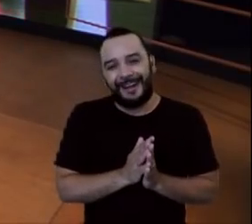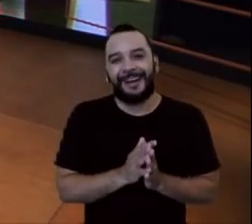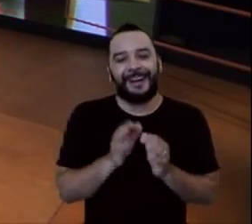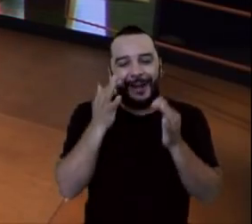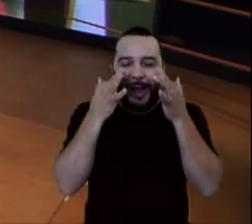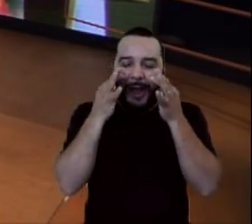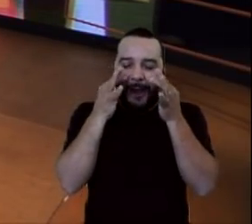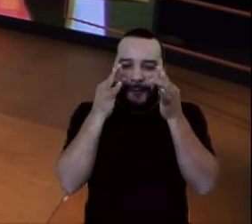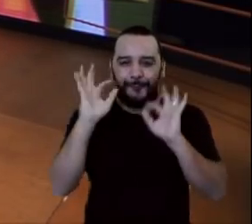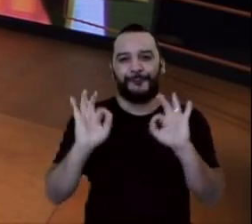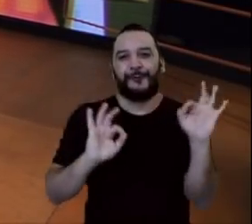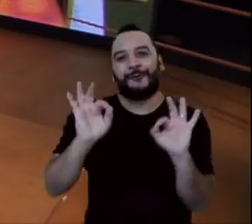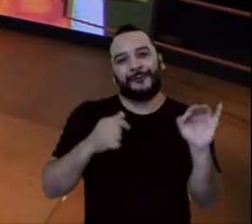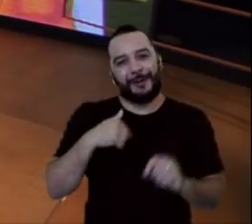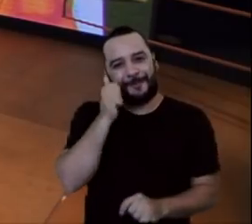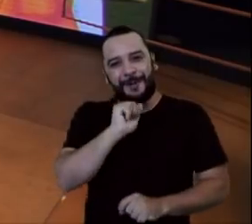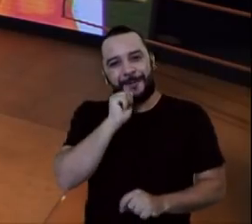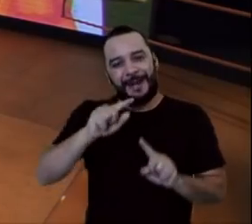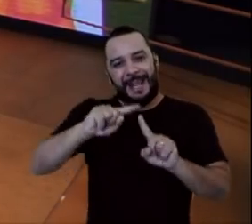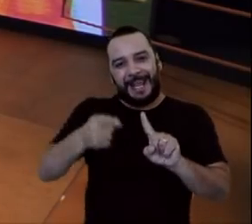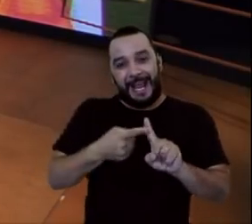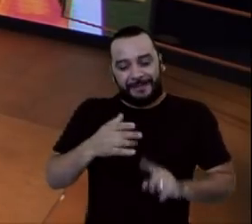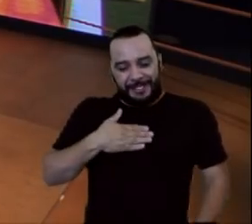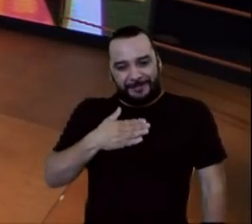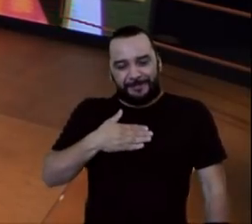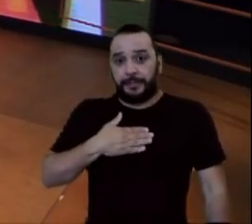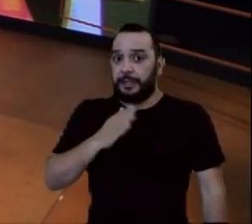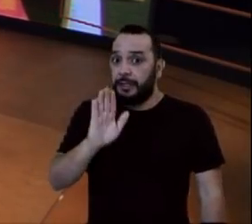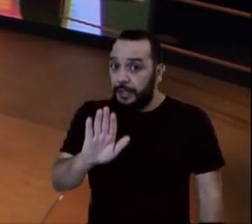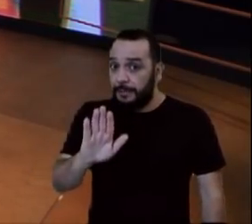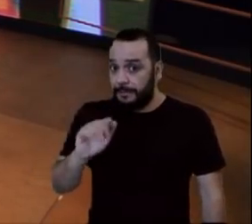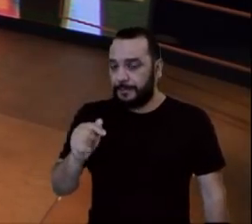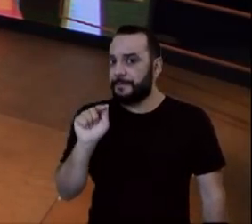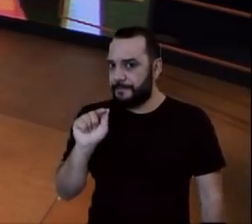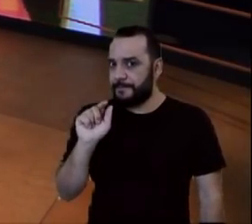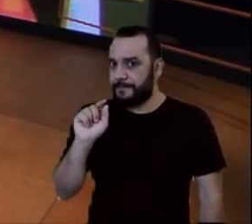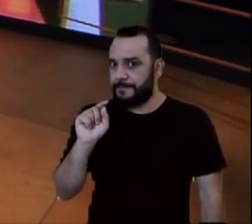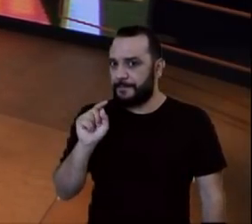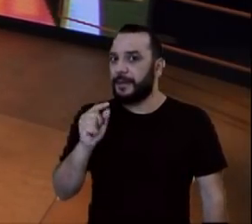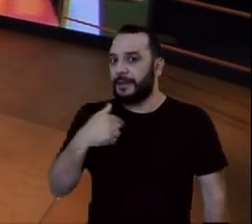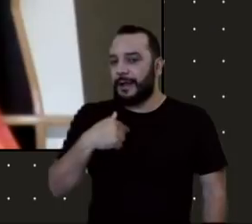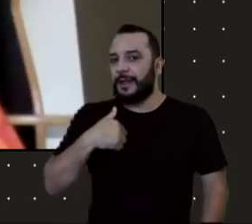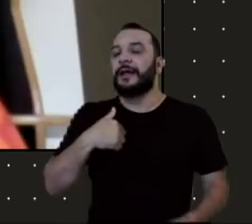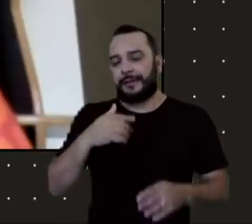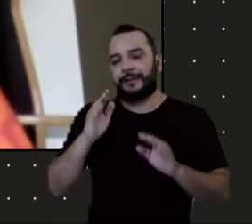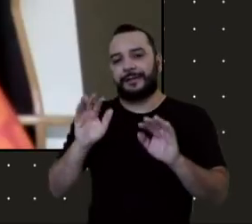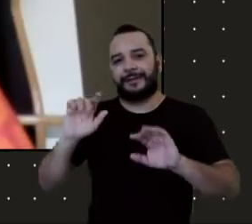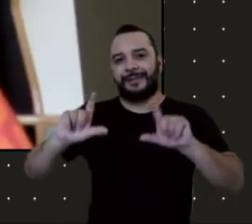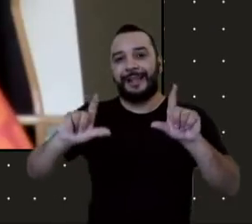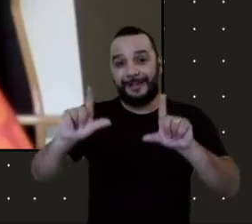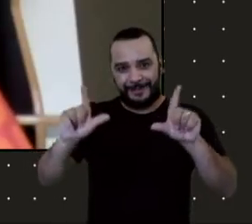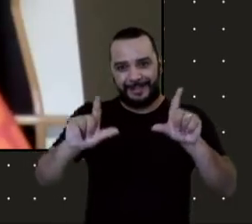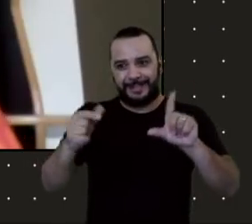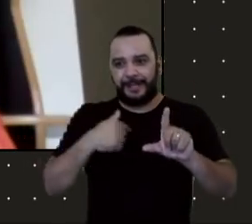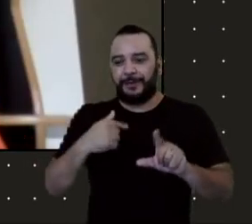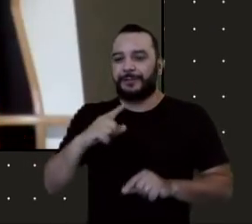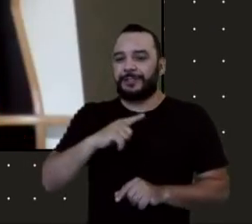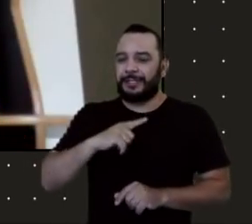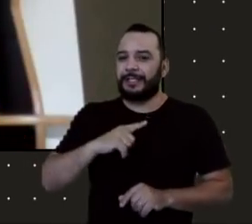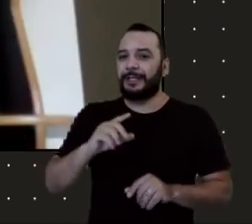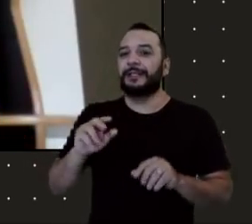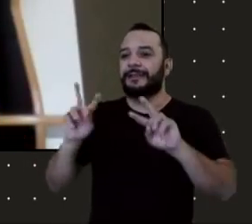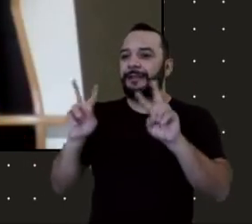Sim, é lindinha essa história. Mamãe grávida de mim, não, na verdade, antes da grávida, ela fazia um programa de televisão com meu pai chamado